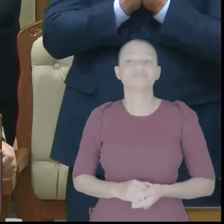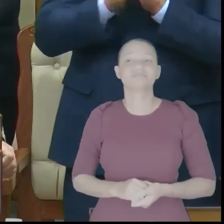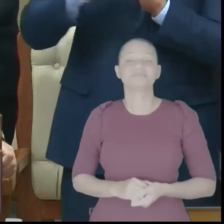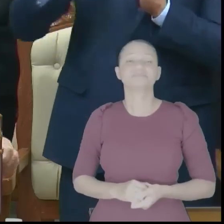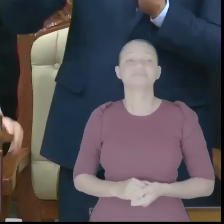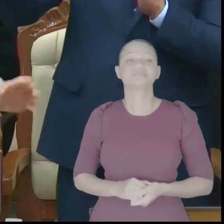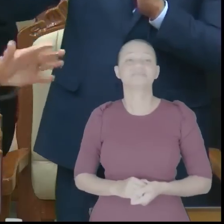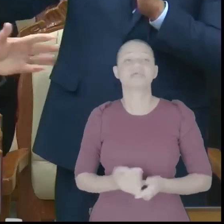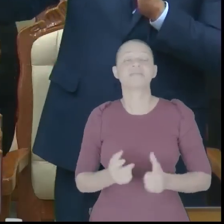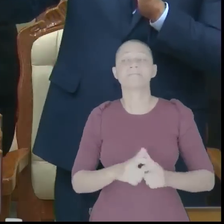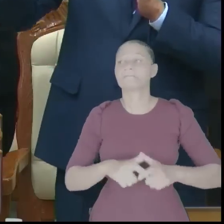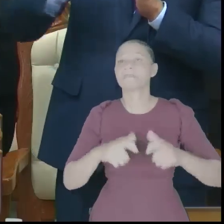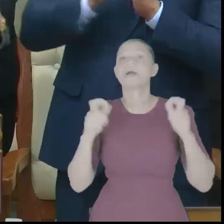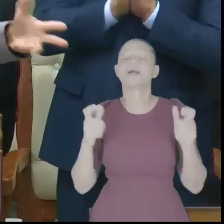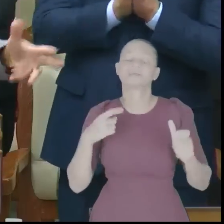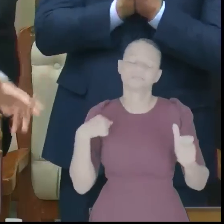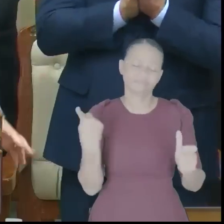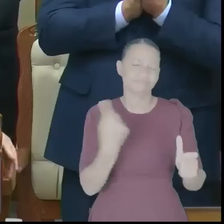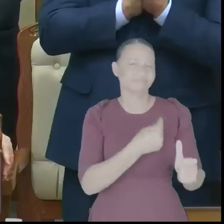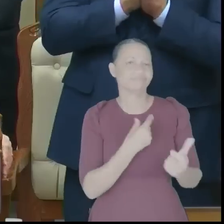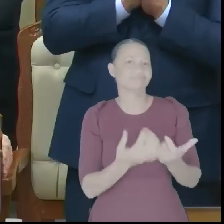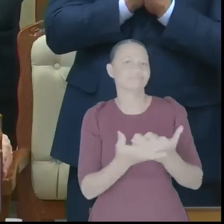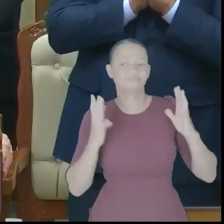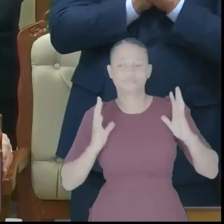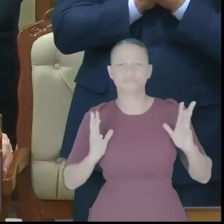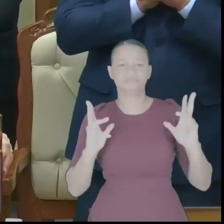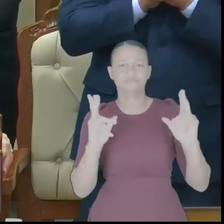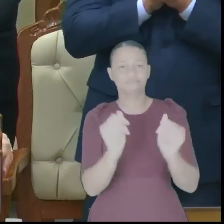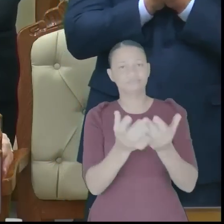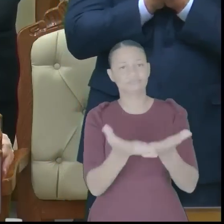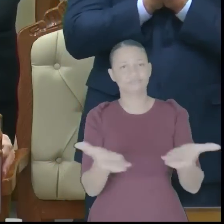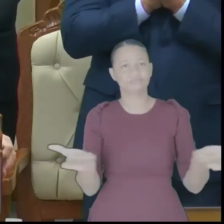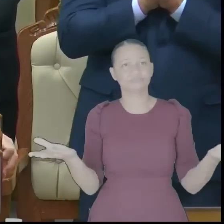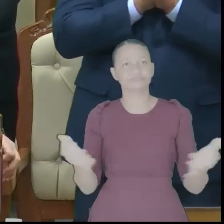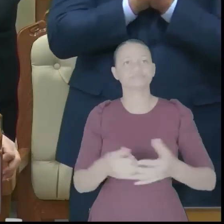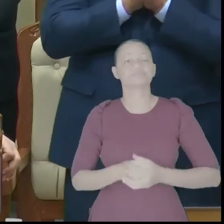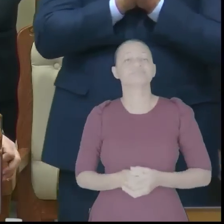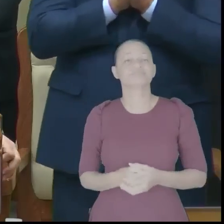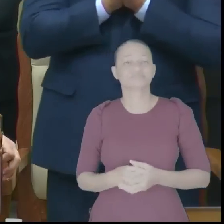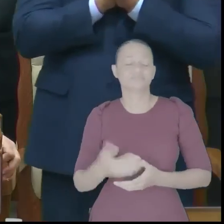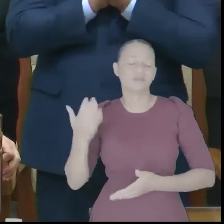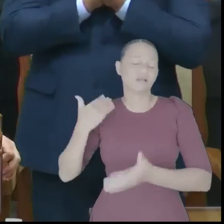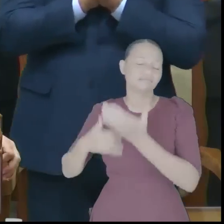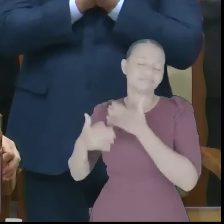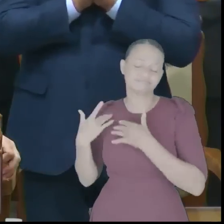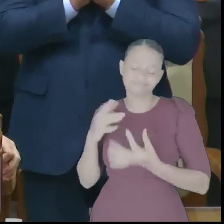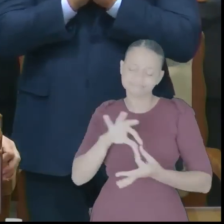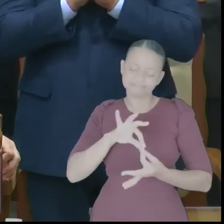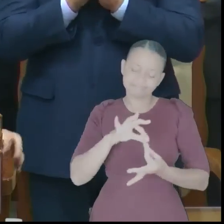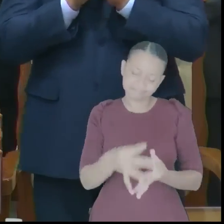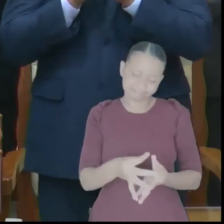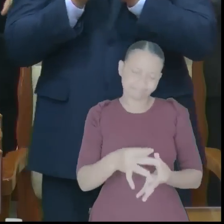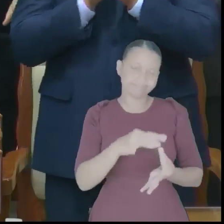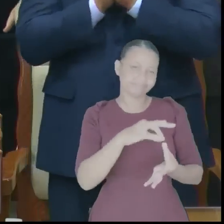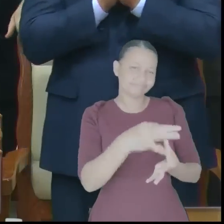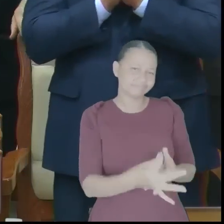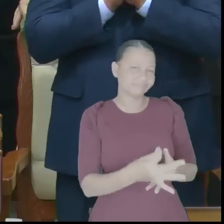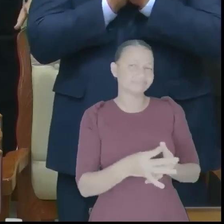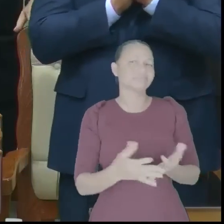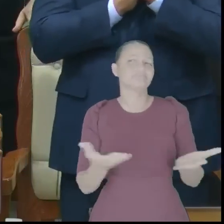A maioria de nós aqui, por que não dizer todos nós, estávamos mortos. Sabe,